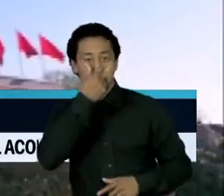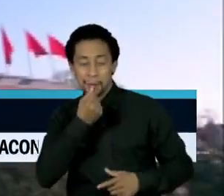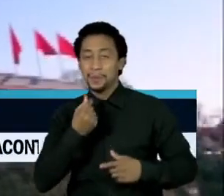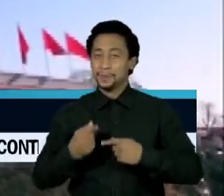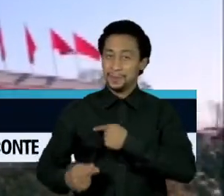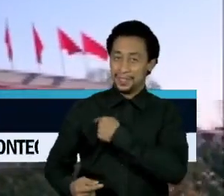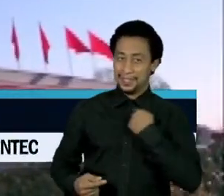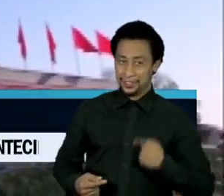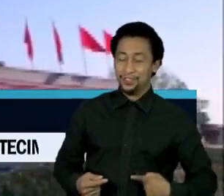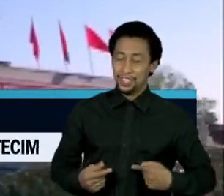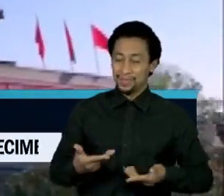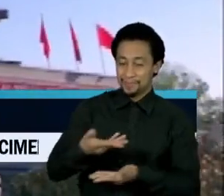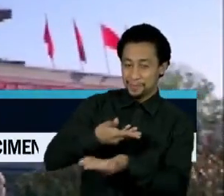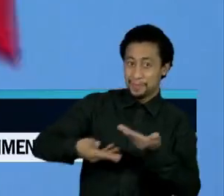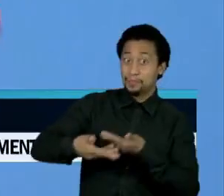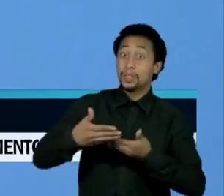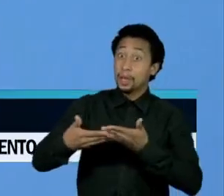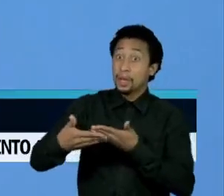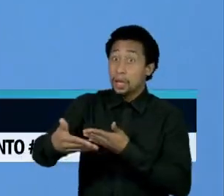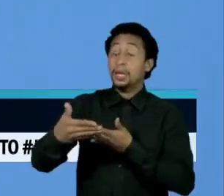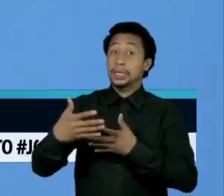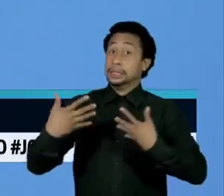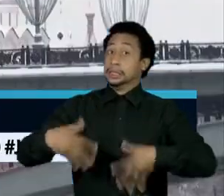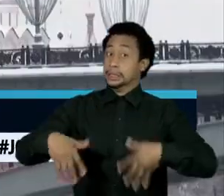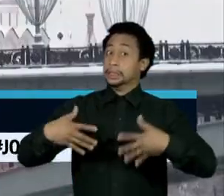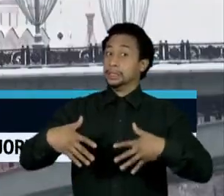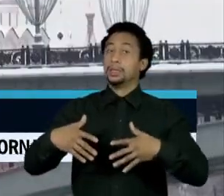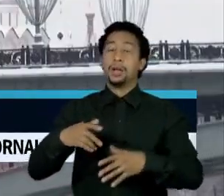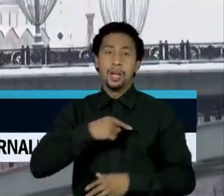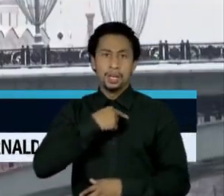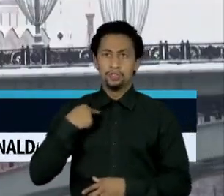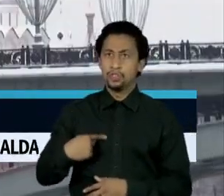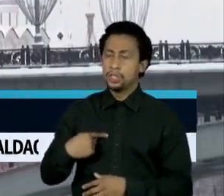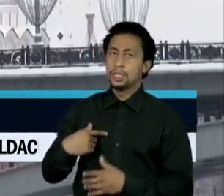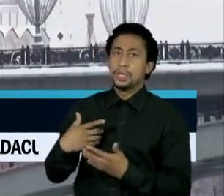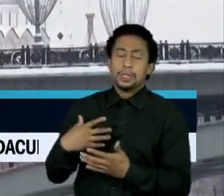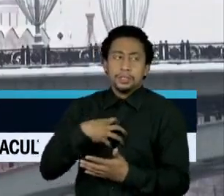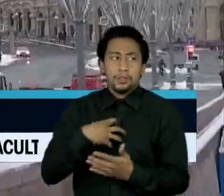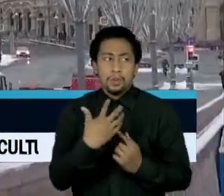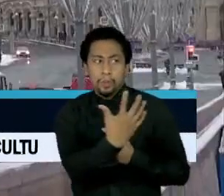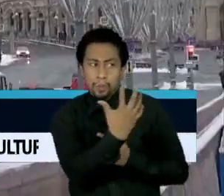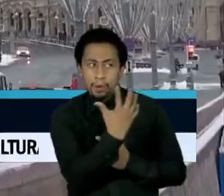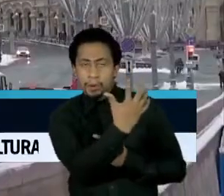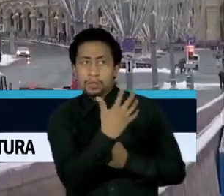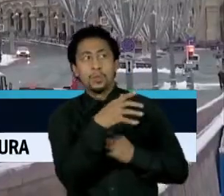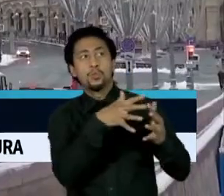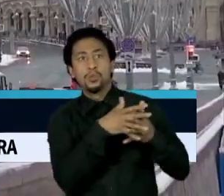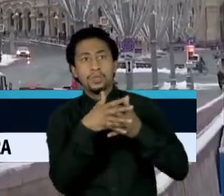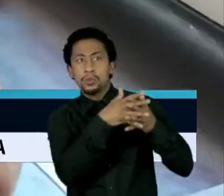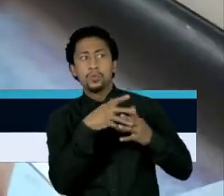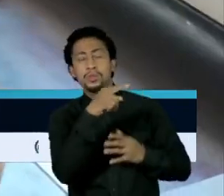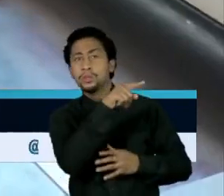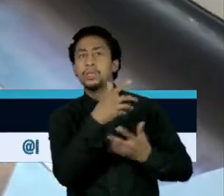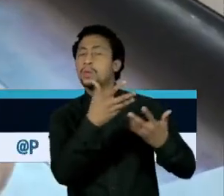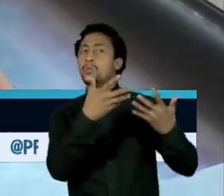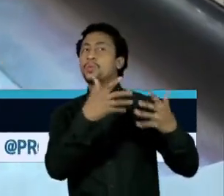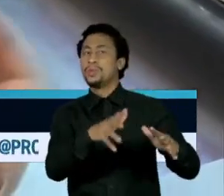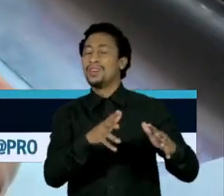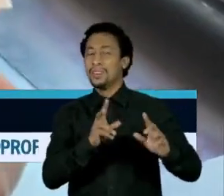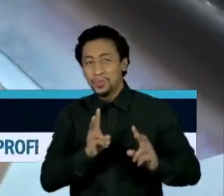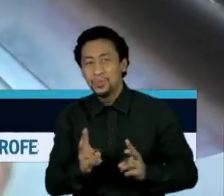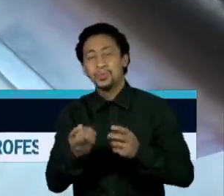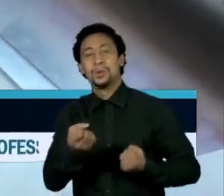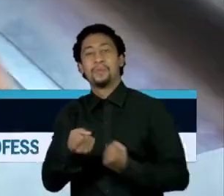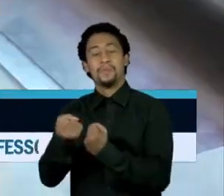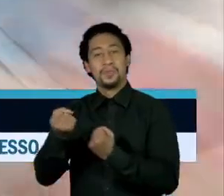chinês tem resistido à pressão dos Estados Unidos ao se recusar a condenar as ações de Moscou em território ucraniano e criticando